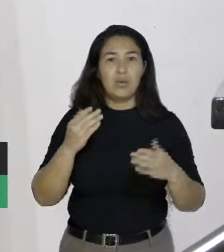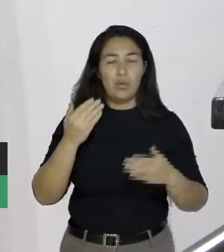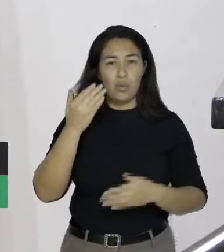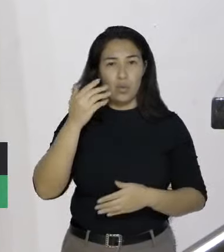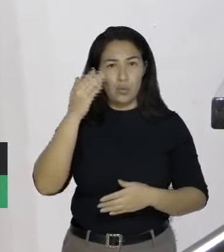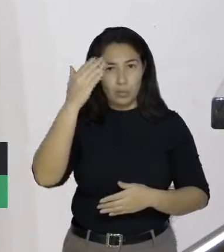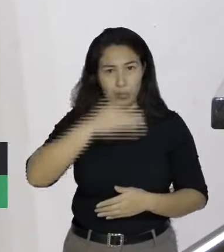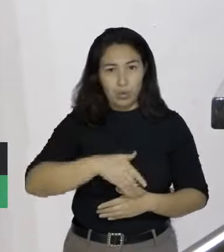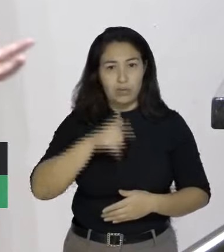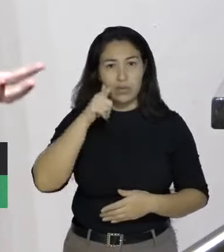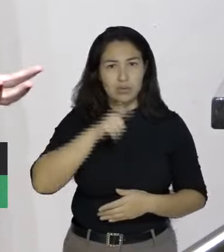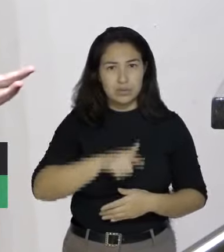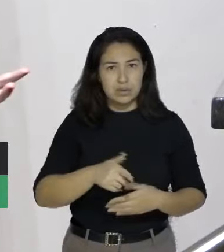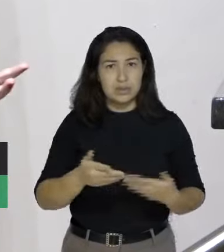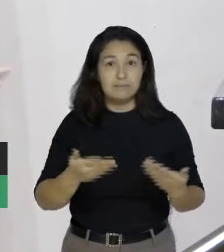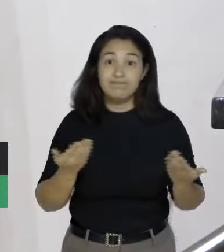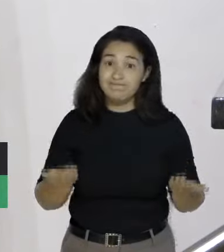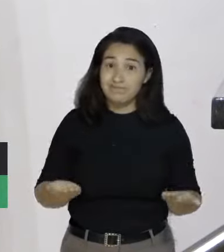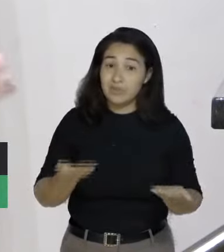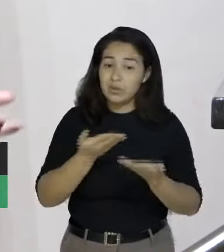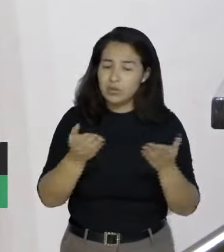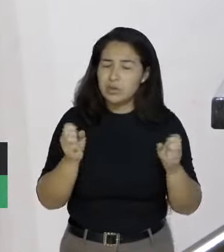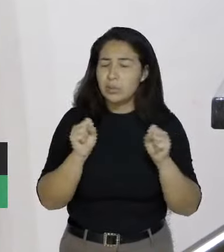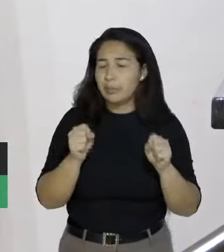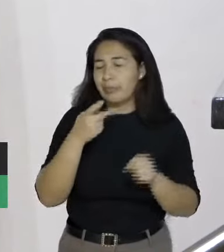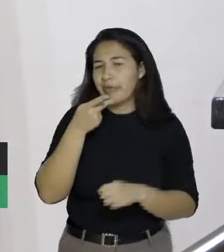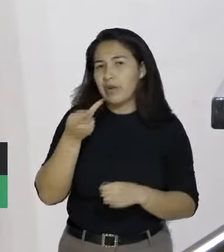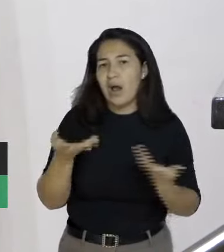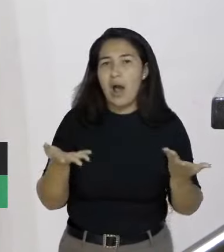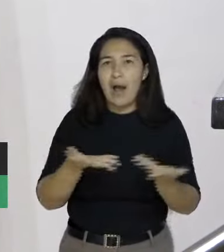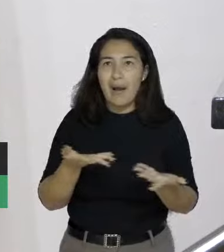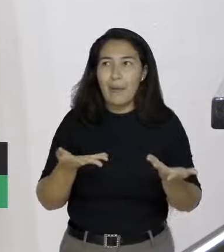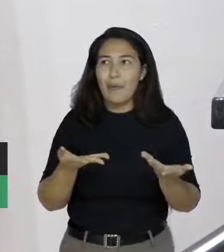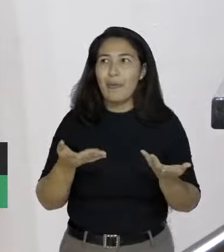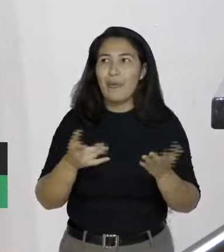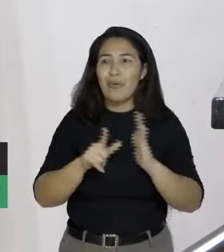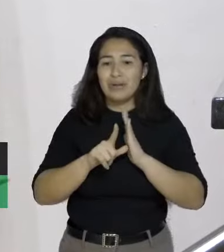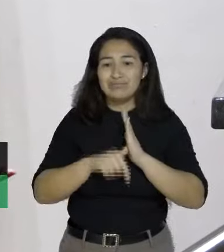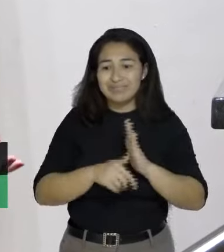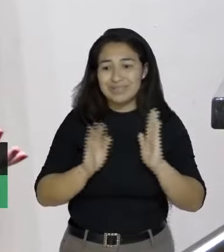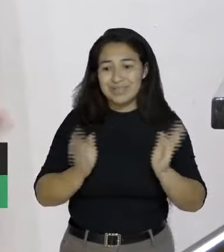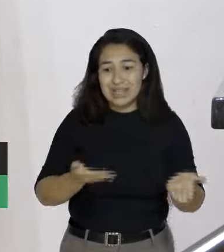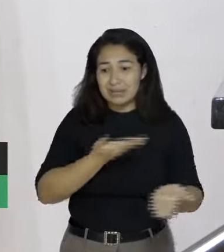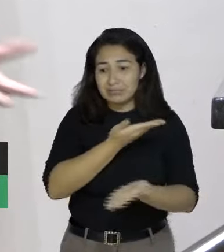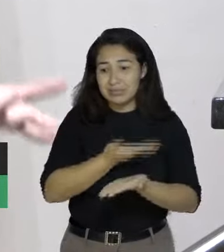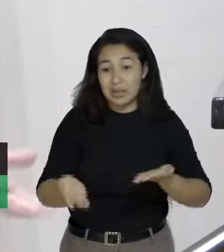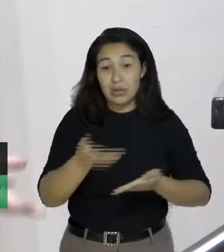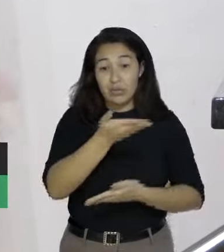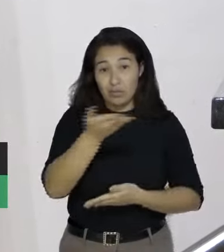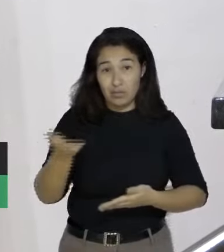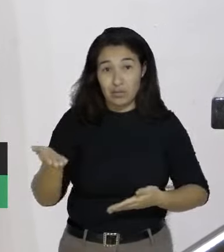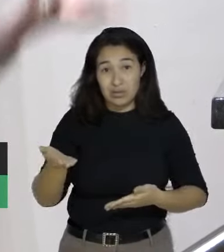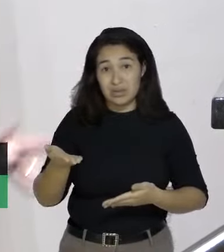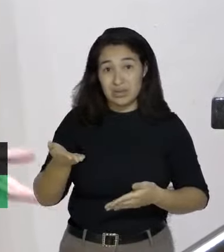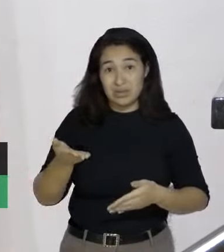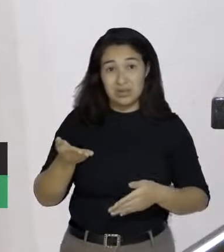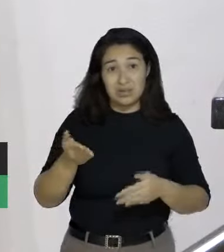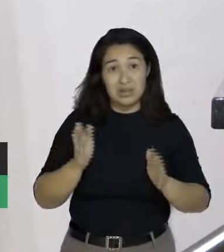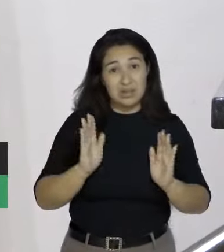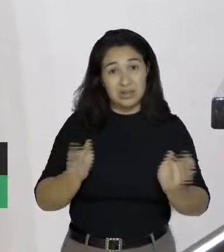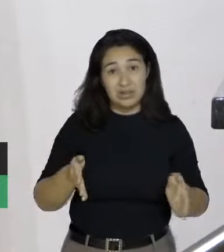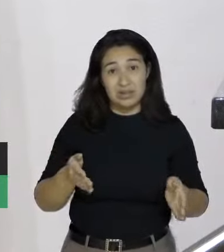Então o senhor deputados poderia me dizer ah mas agora não adianta chorar pelo leite derramado a senhora tava licenciada a senhora não tava aqui agora já foi